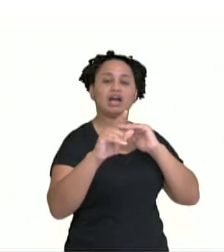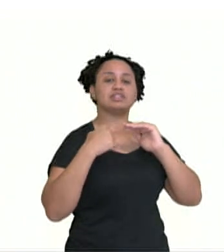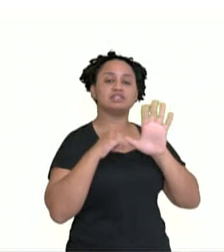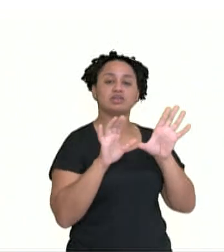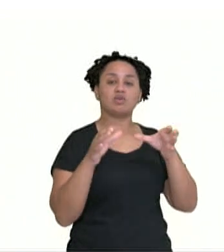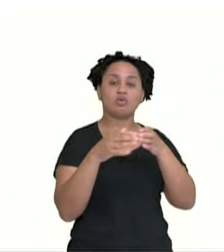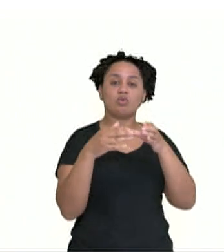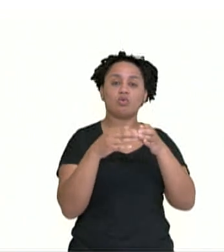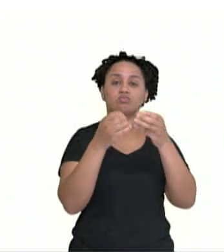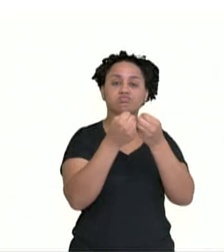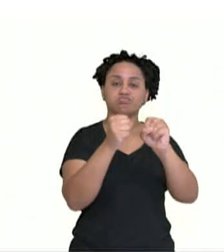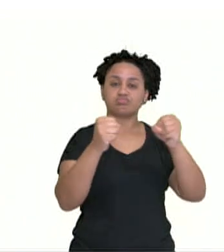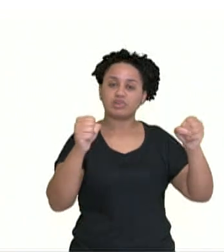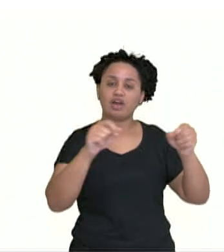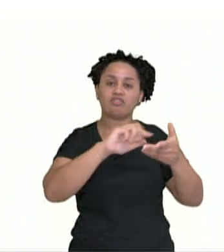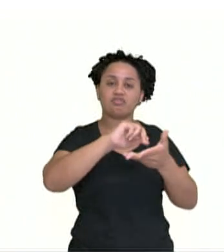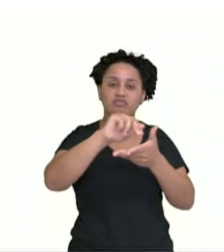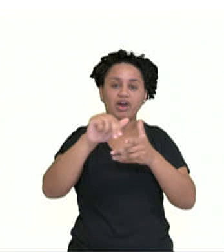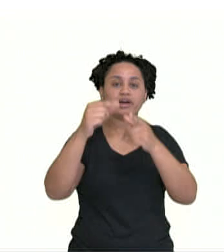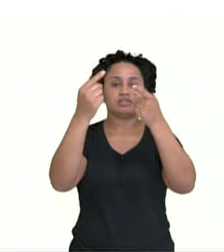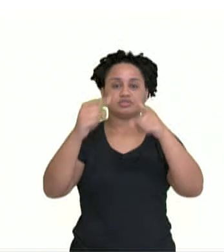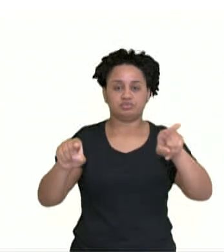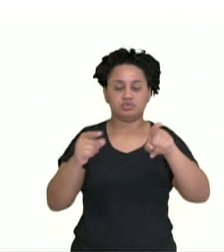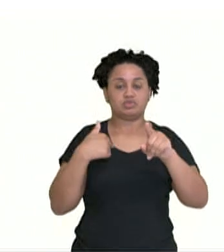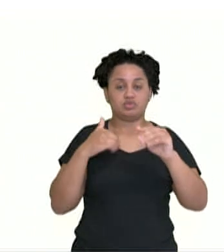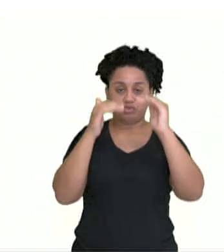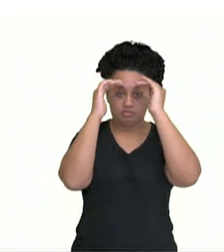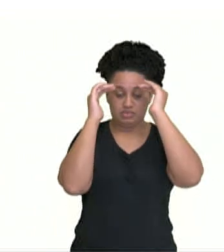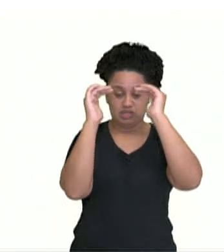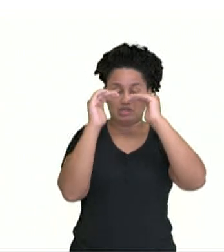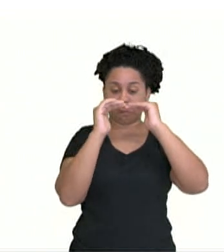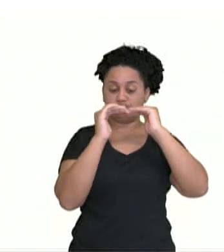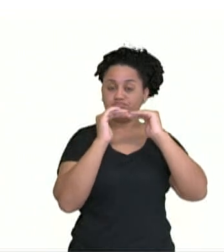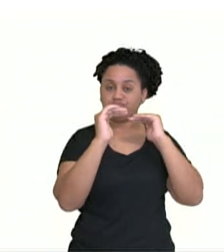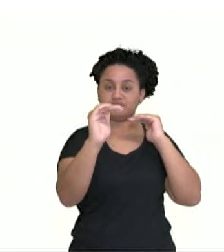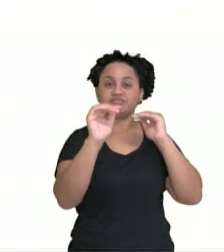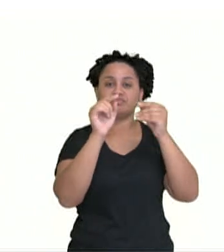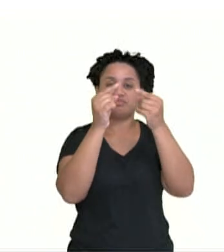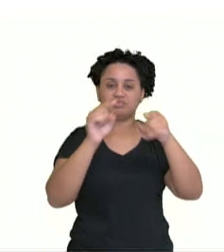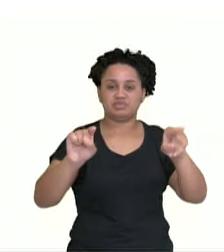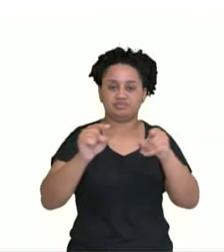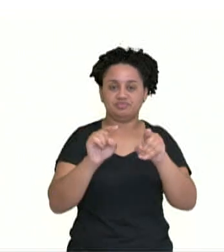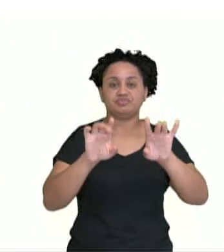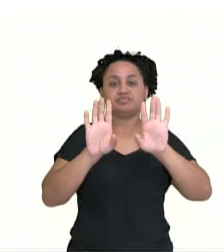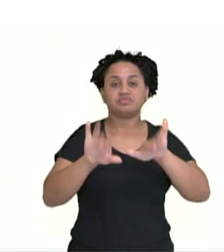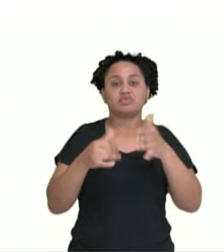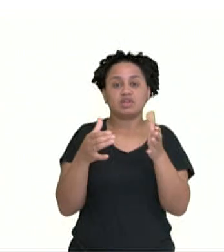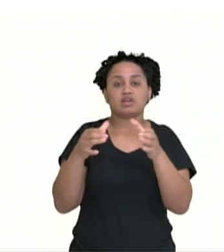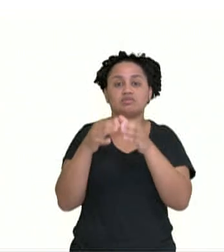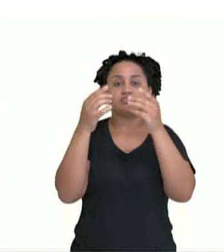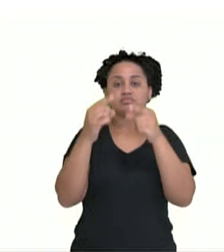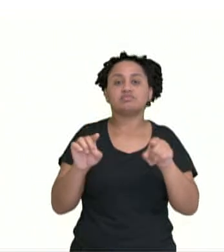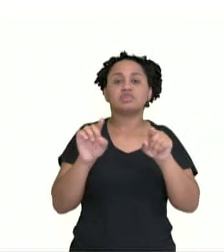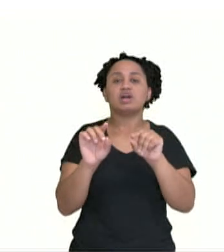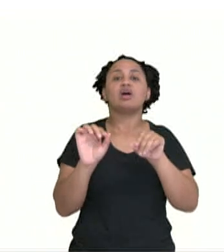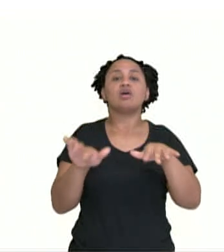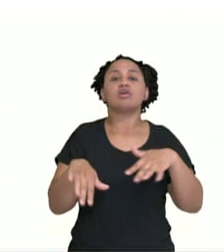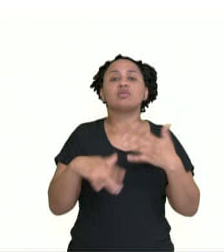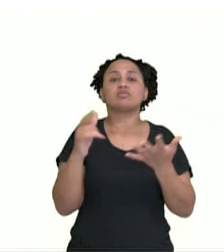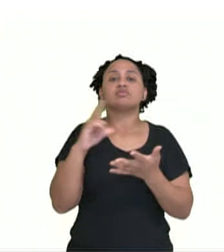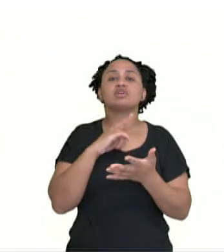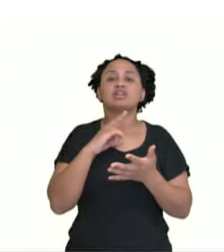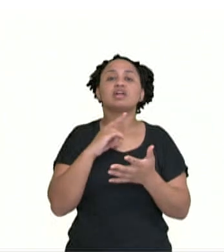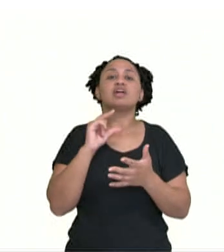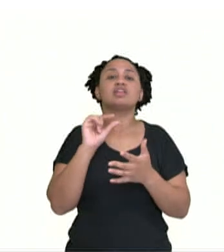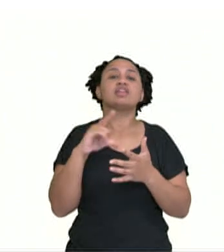conjunto, seguindo sempre a métrica musical. Pessoal, a orquestra, então, quando surge, ela surge com um